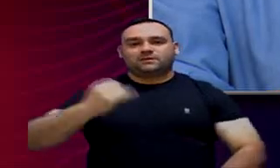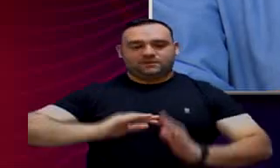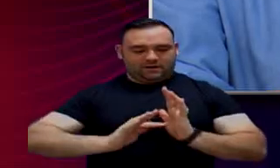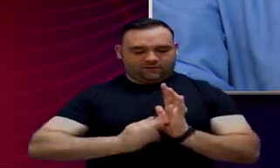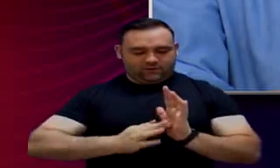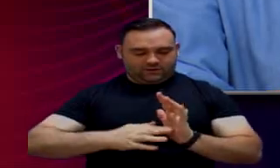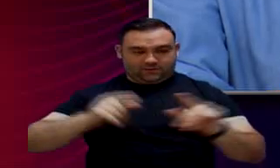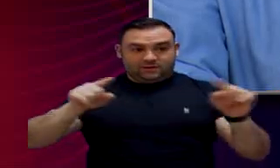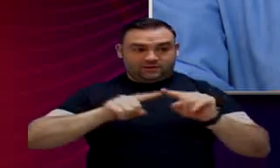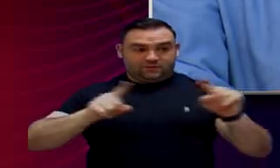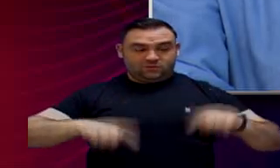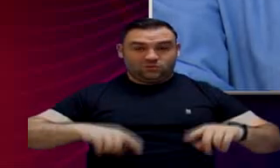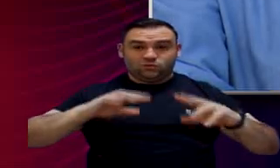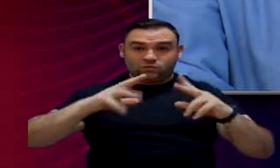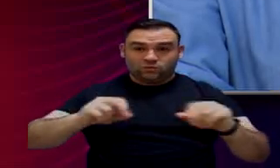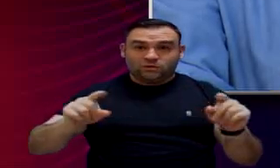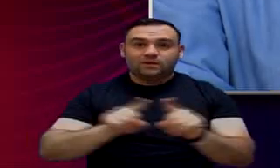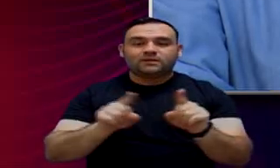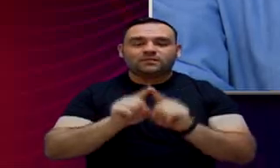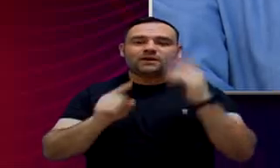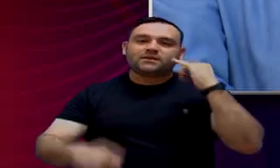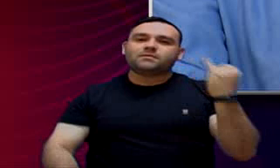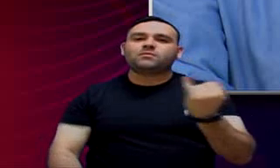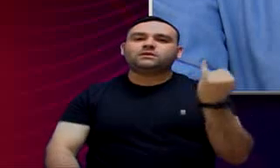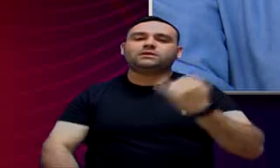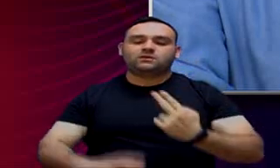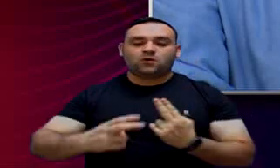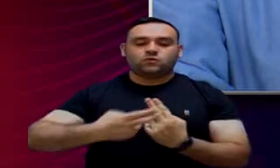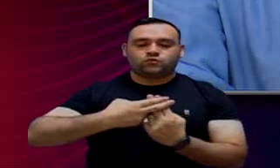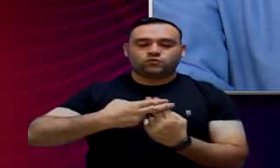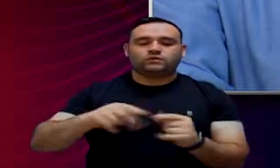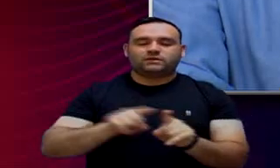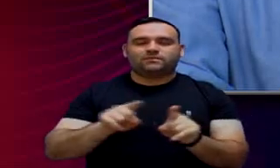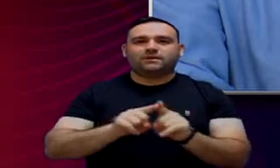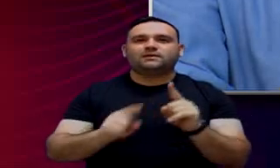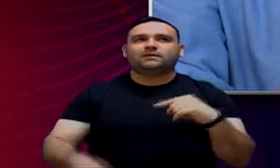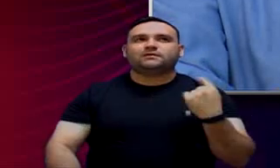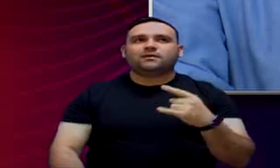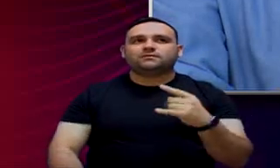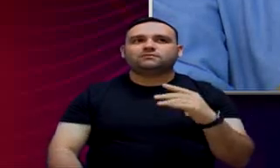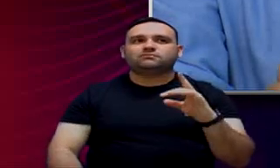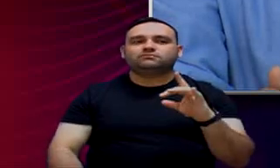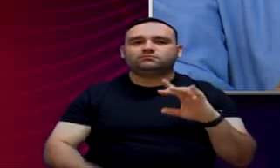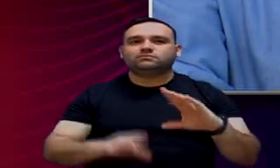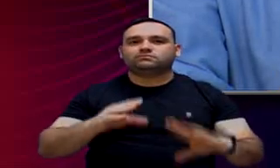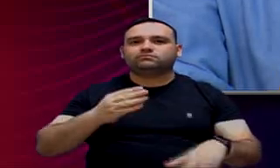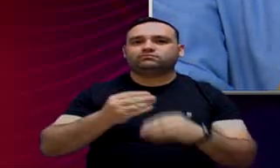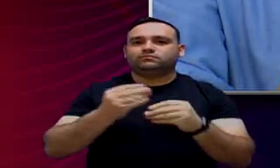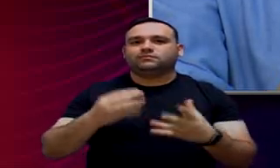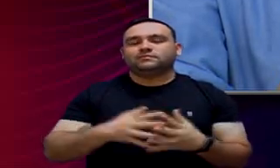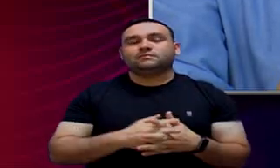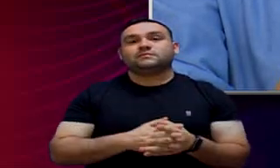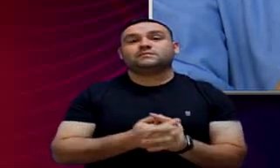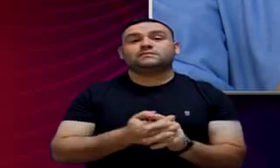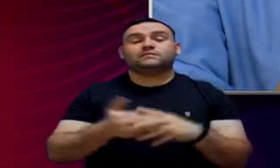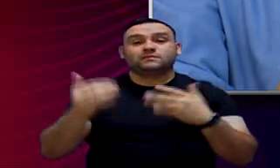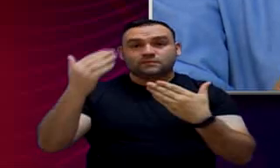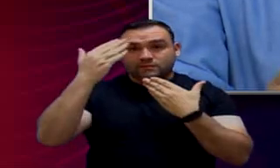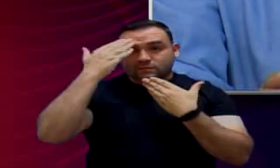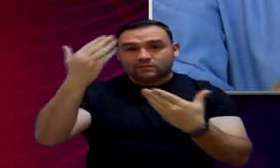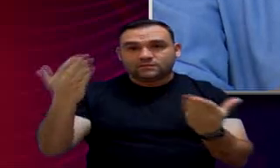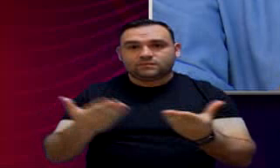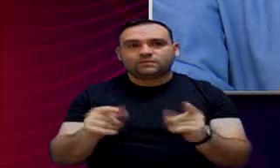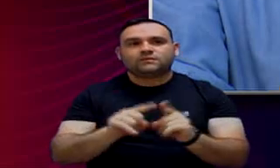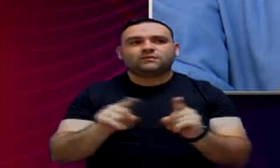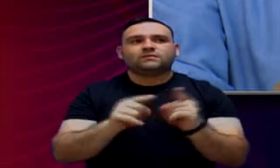funserv para o servidores sabendo da importância do SUS também então a gente só fazer essa essa colocação e agradeço aí